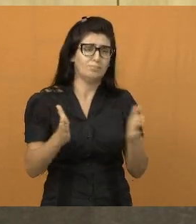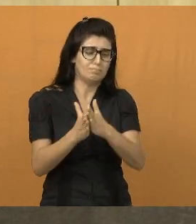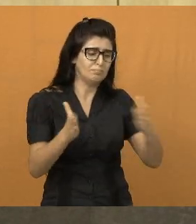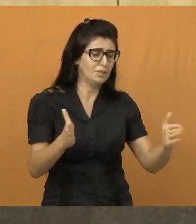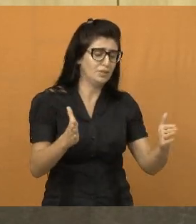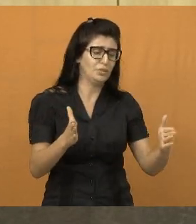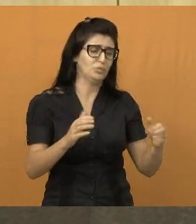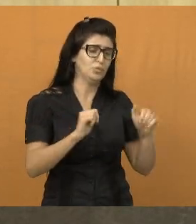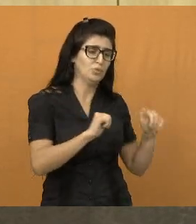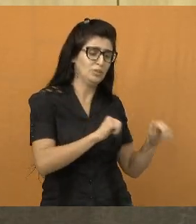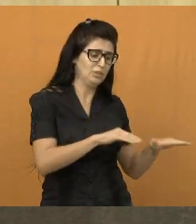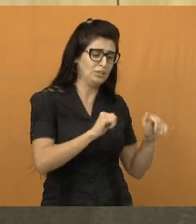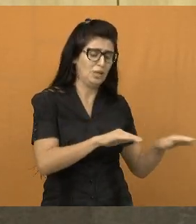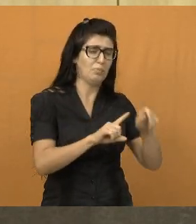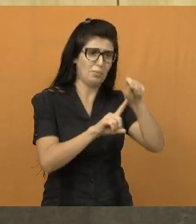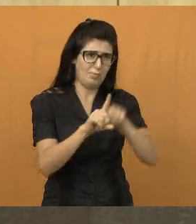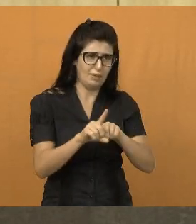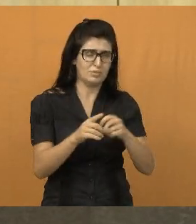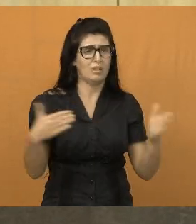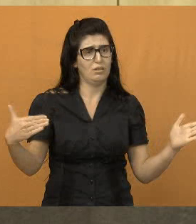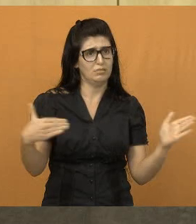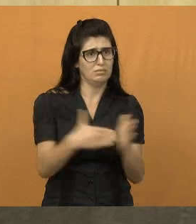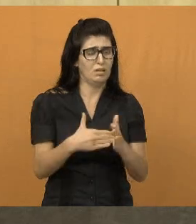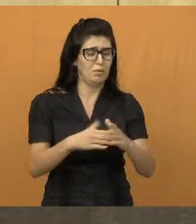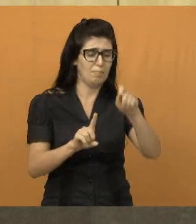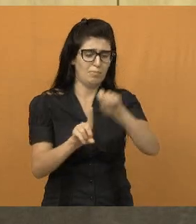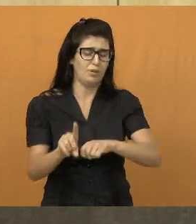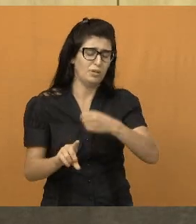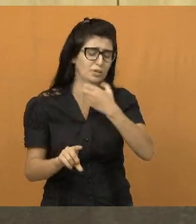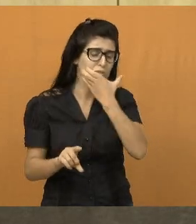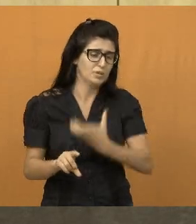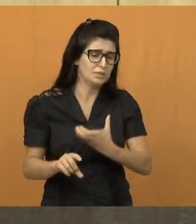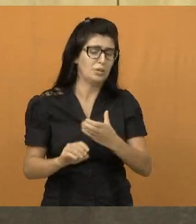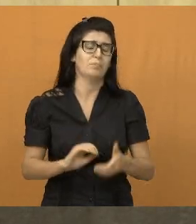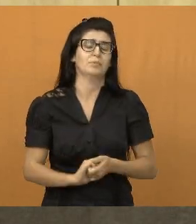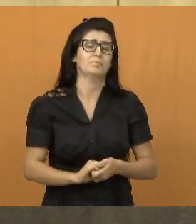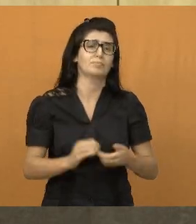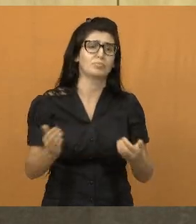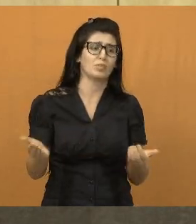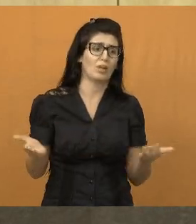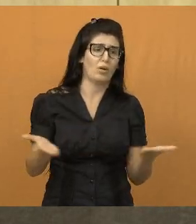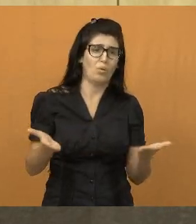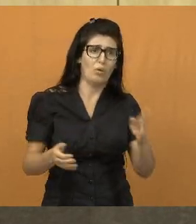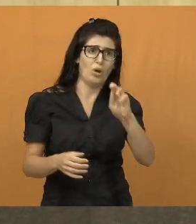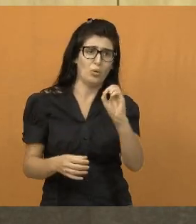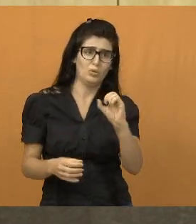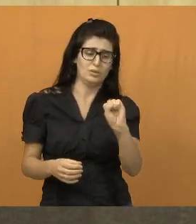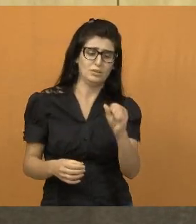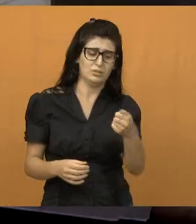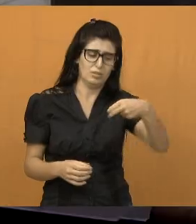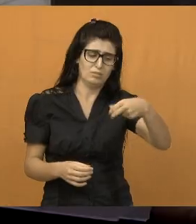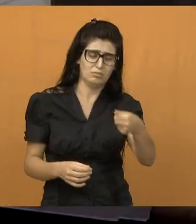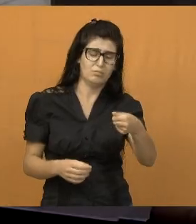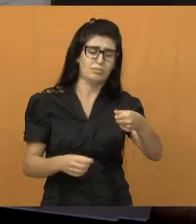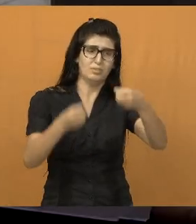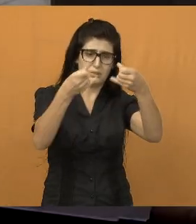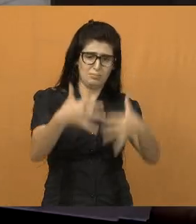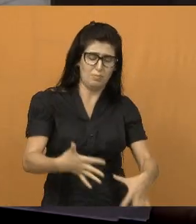de Saúde do município, doutora Rosana Gravena, para a apresentação da prestação de contas.